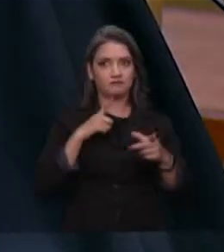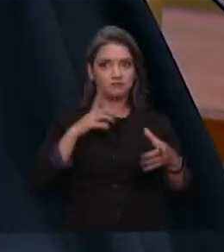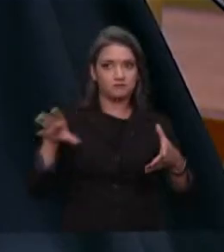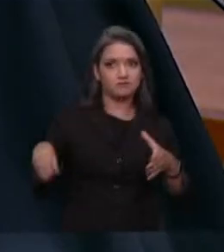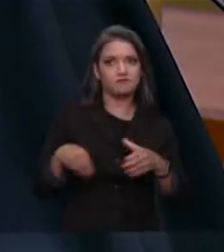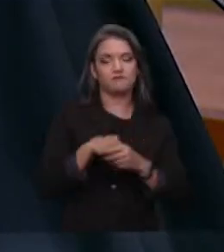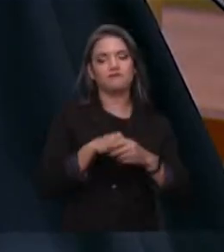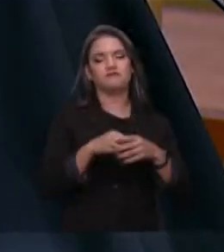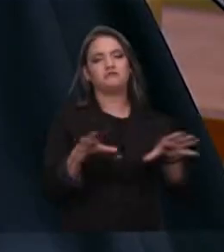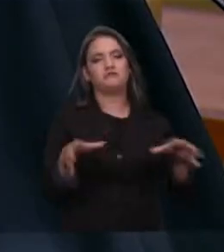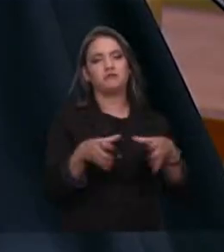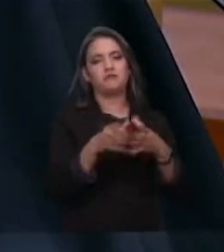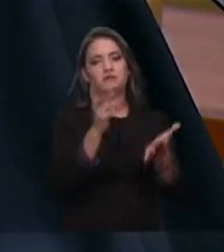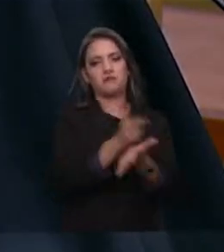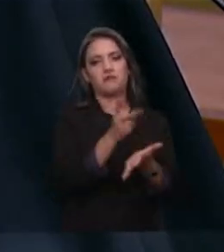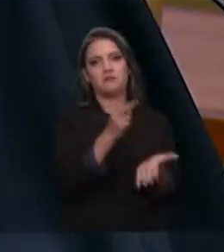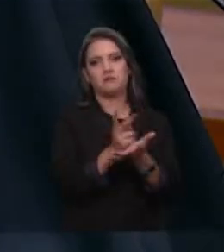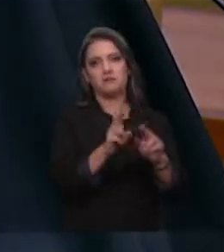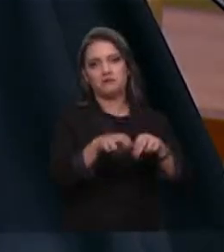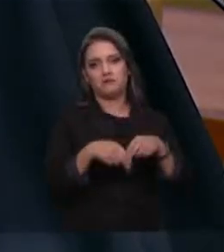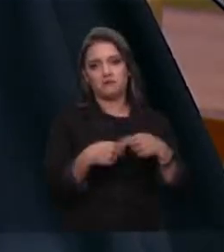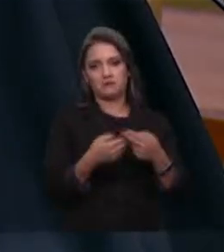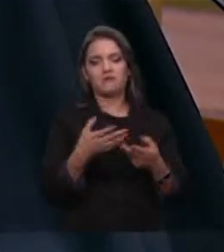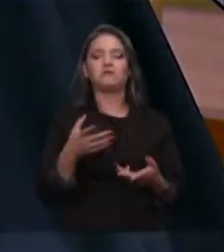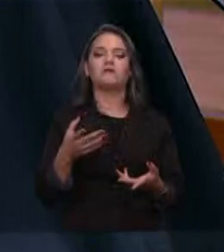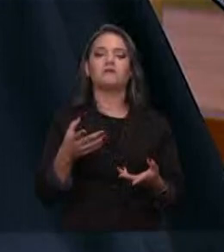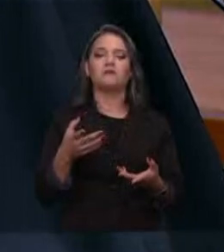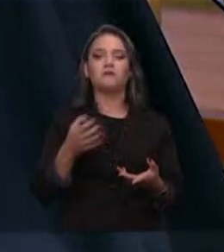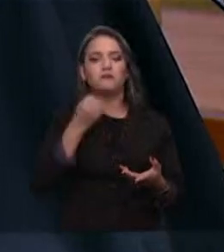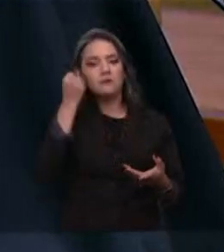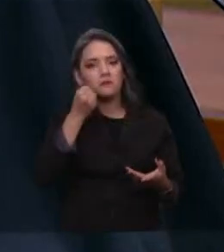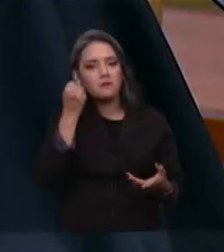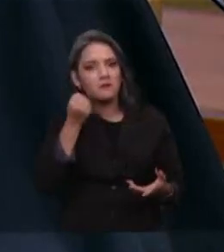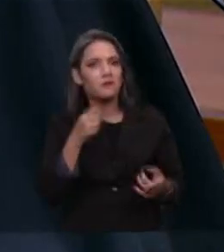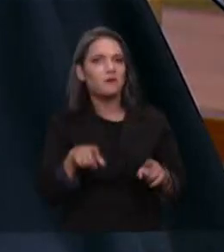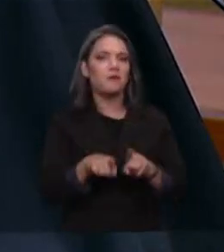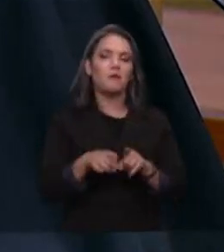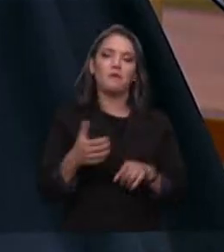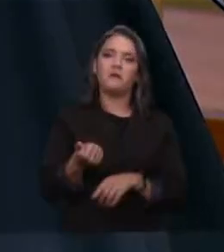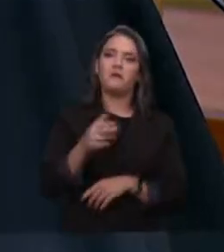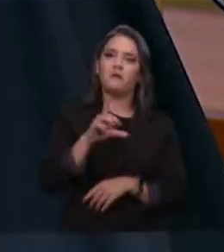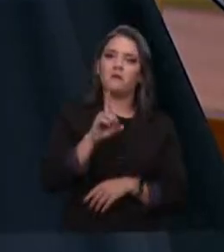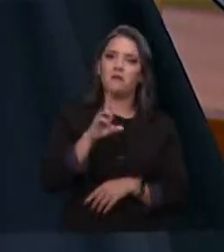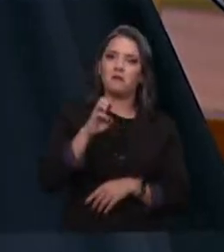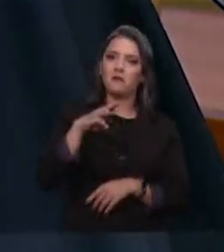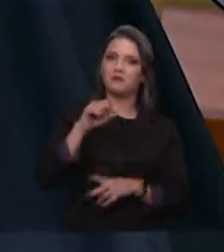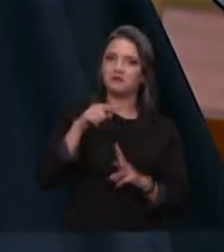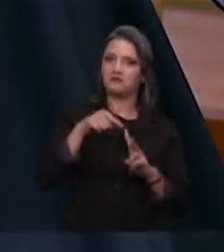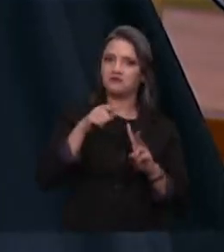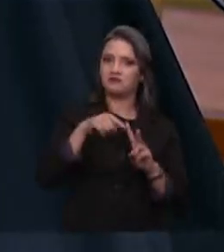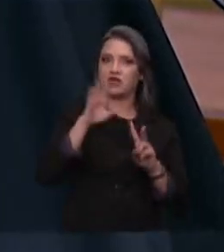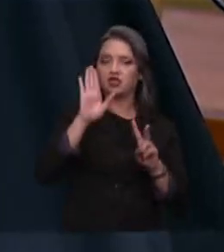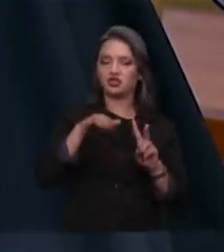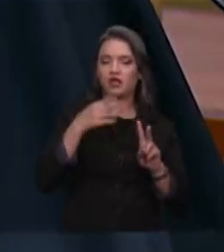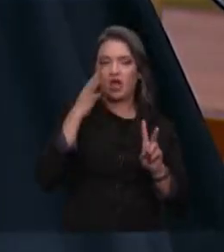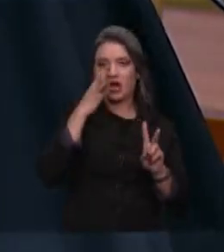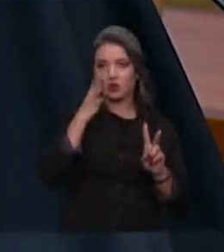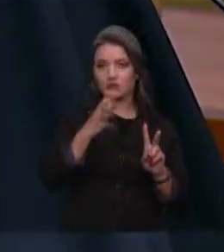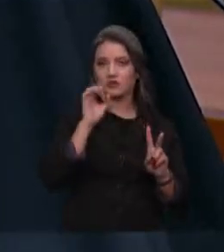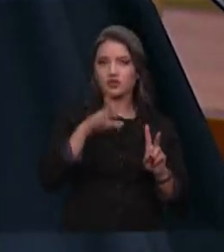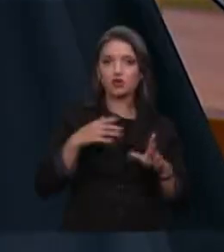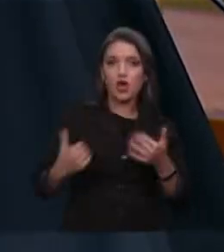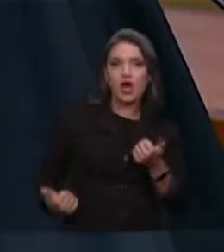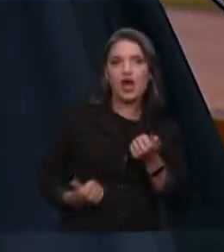grupo criminoso descrito na denúncia por parte do aludido parlamentar, tampouco de Ademar Chagas da Cruz, acusado tão somente de auxiliá-lo na